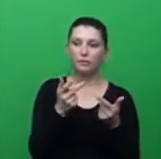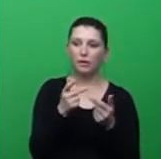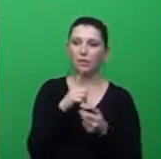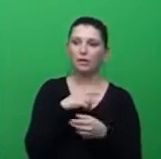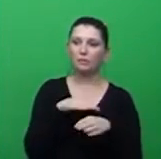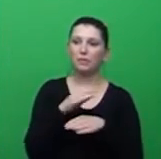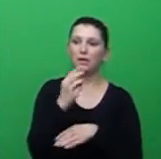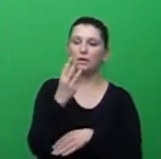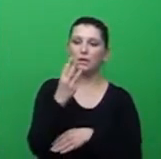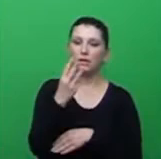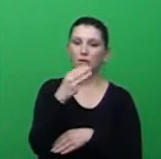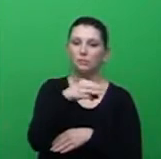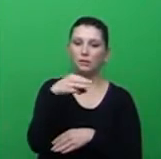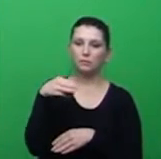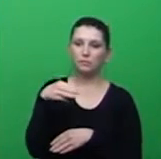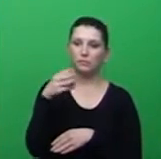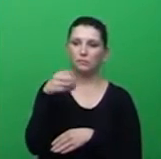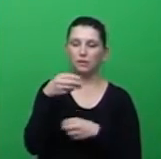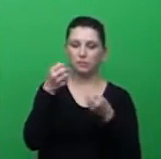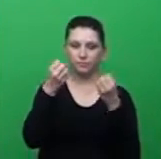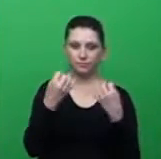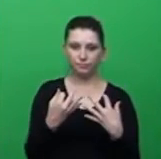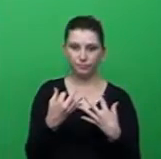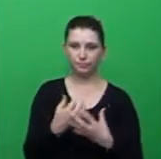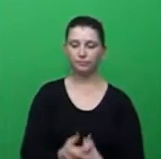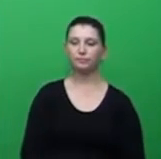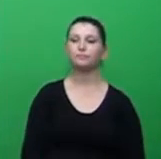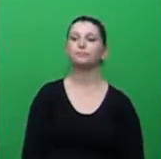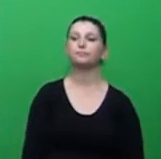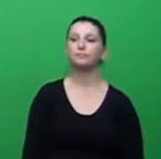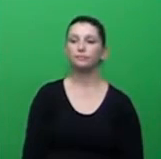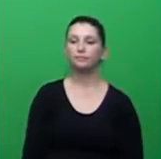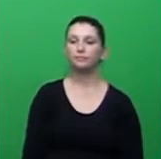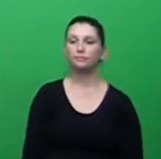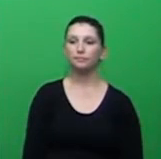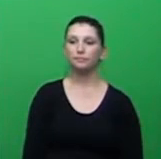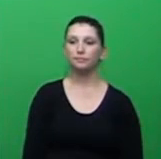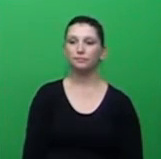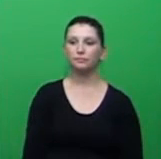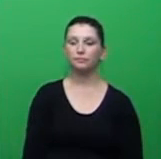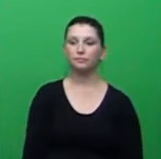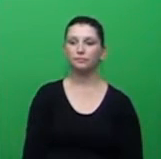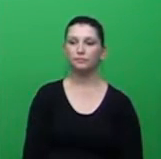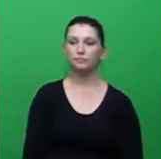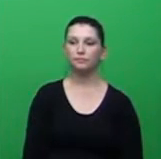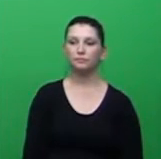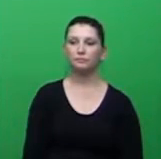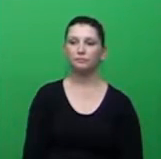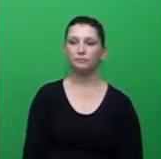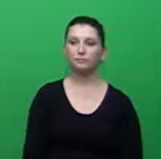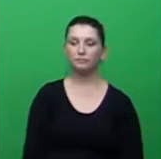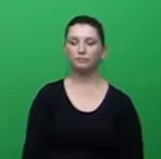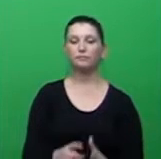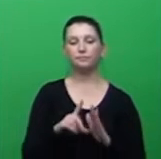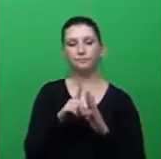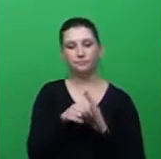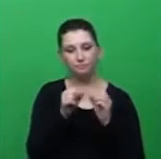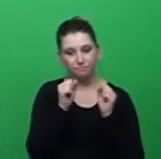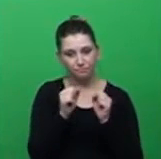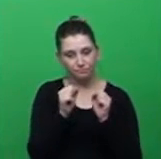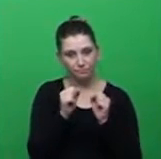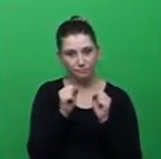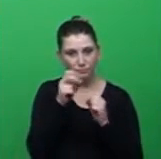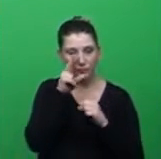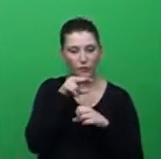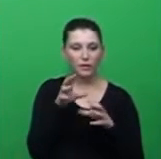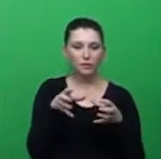deste vereador. Obrigada, presidente. Obrigada, vereador, pelo tempo cedido. E repasso o convite, depois nós podemos confirmar no grupo da